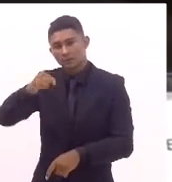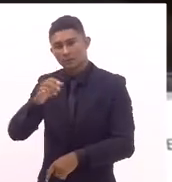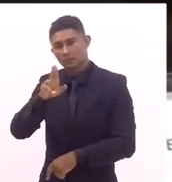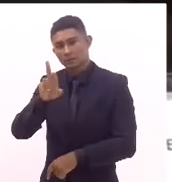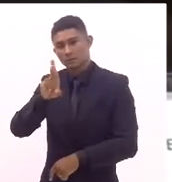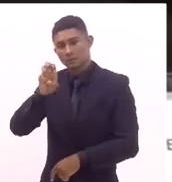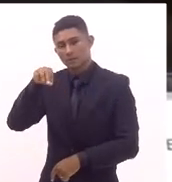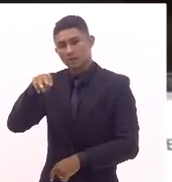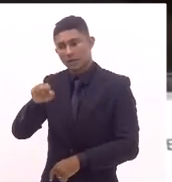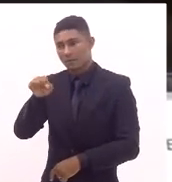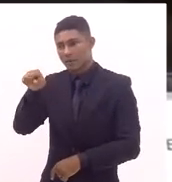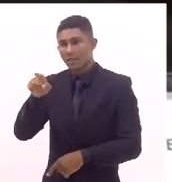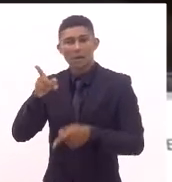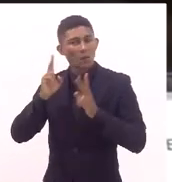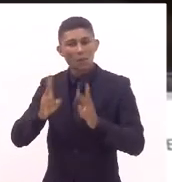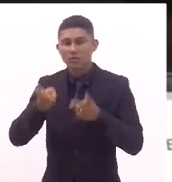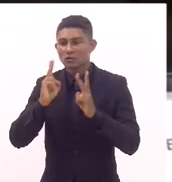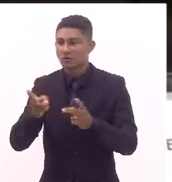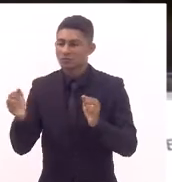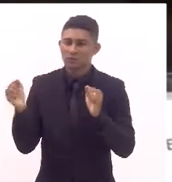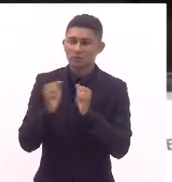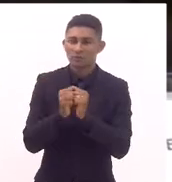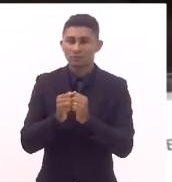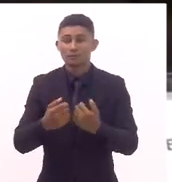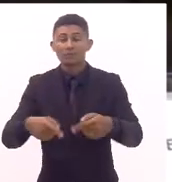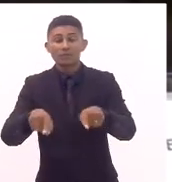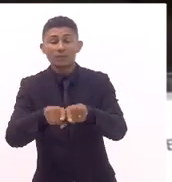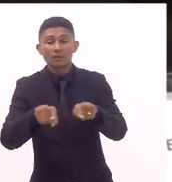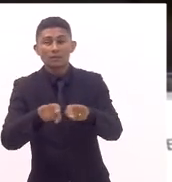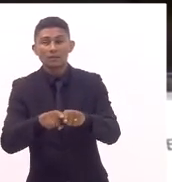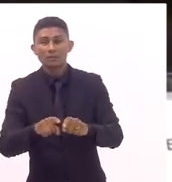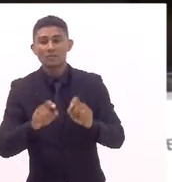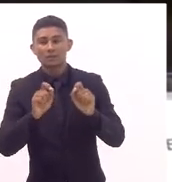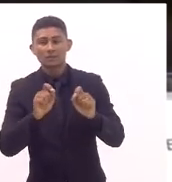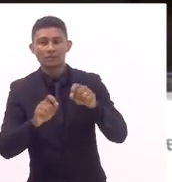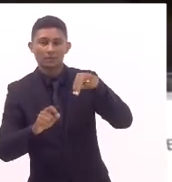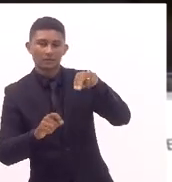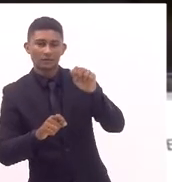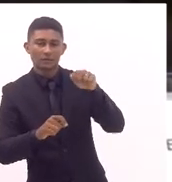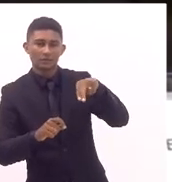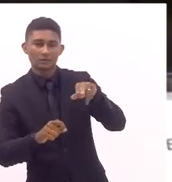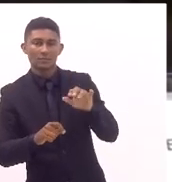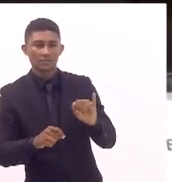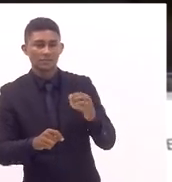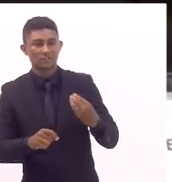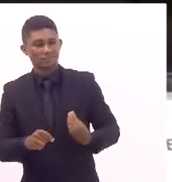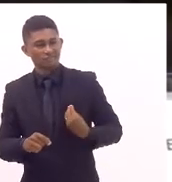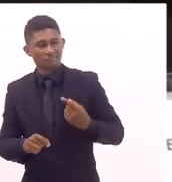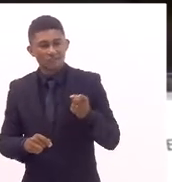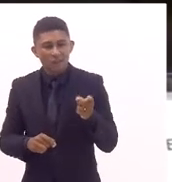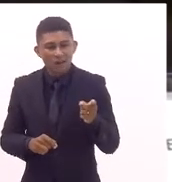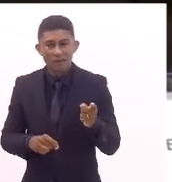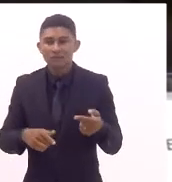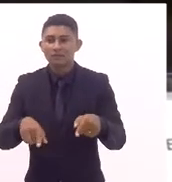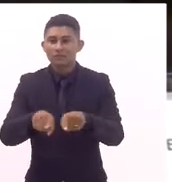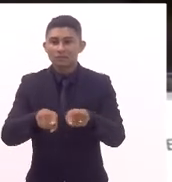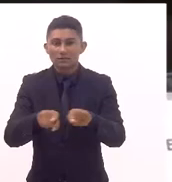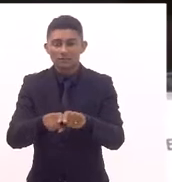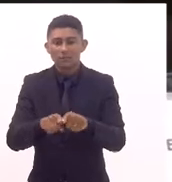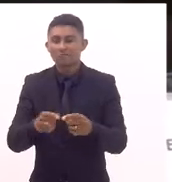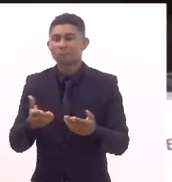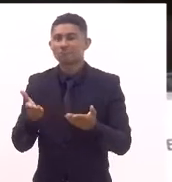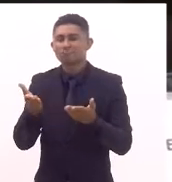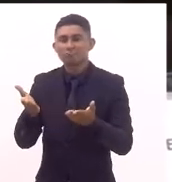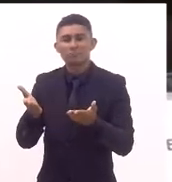que continua conosco Bendita suas voz não se Azeredo que está conosco Bendita suas voz